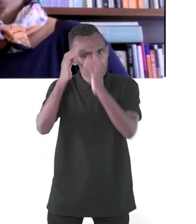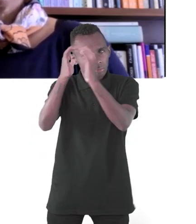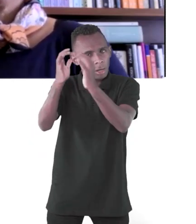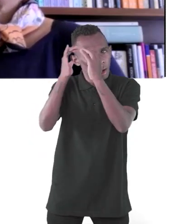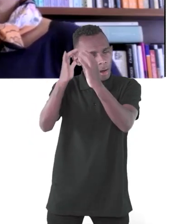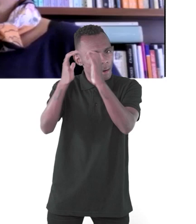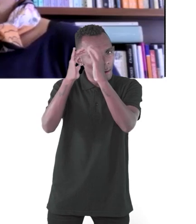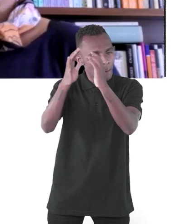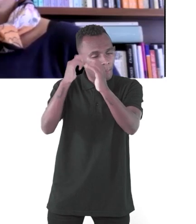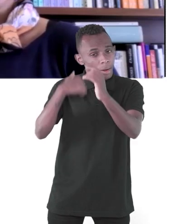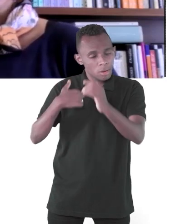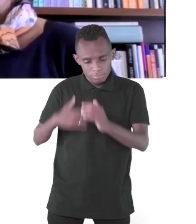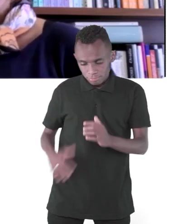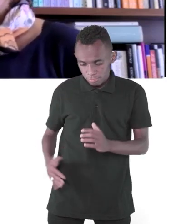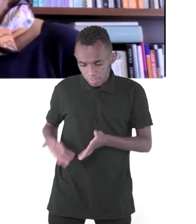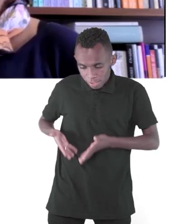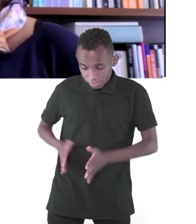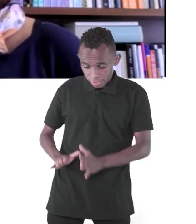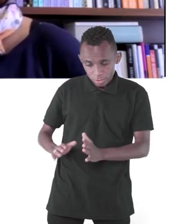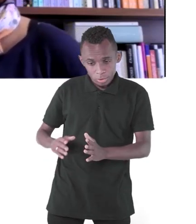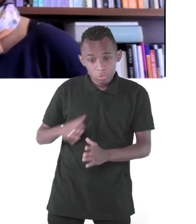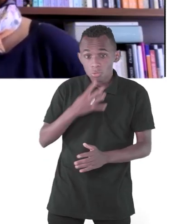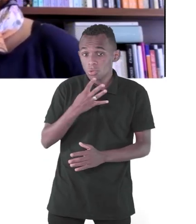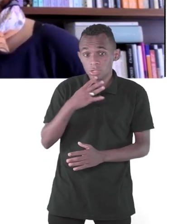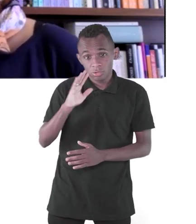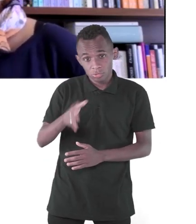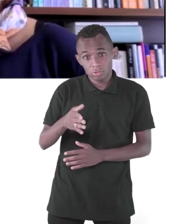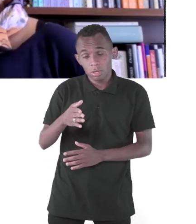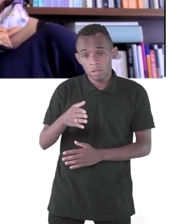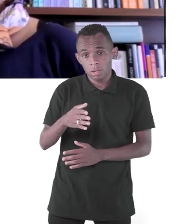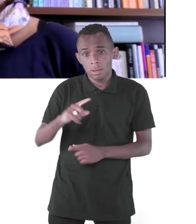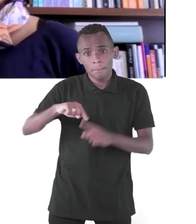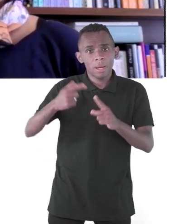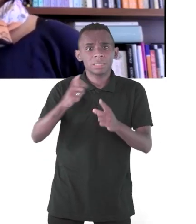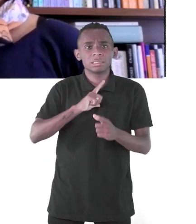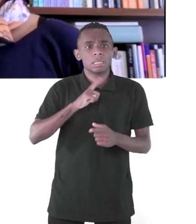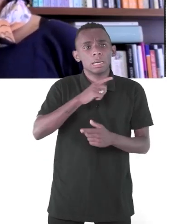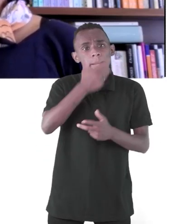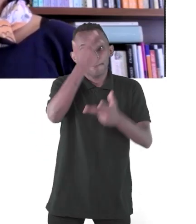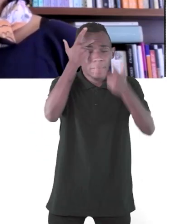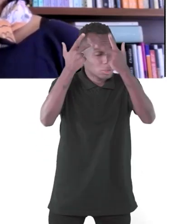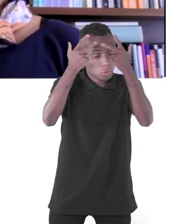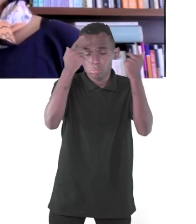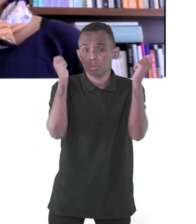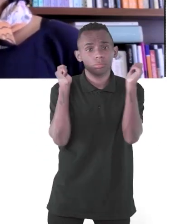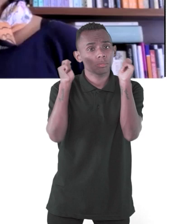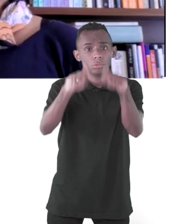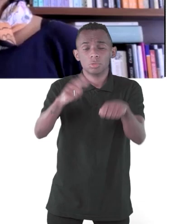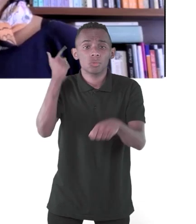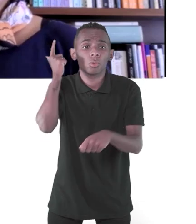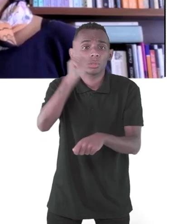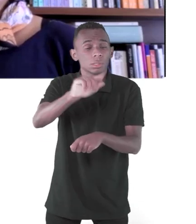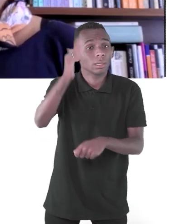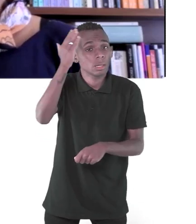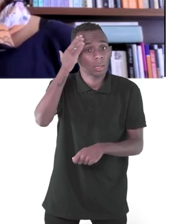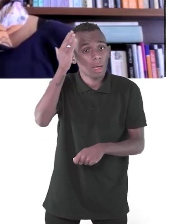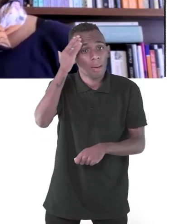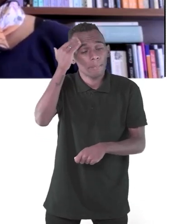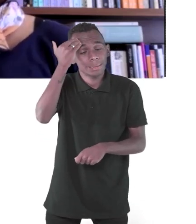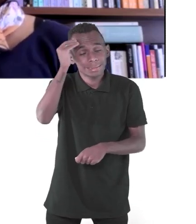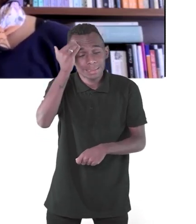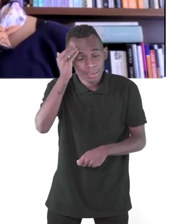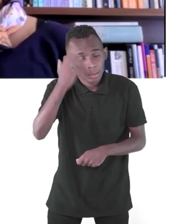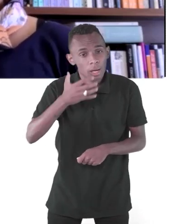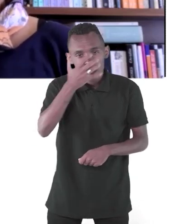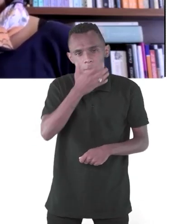cérebro que desde que eu nasci eu entendo Toninho Horta, mas não é todo mundo que entende Toninho Horta, não. Não é. Não só não é todo mundo que entende, que